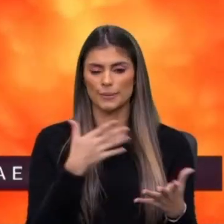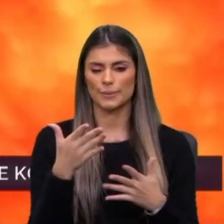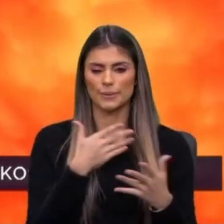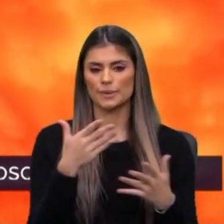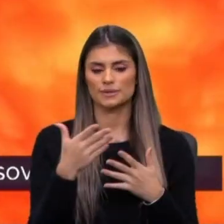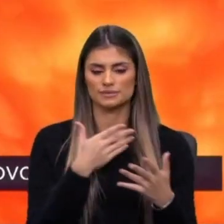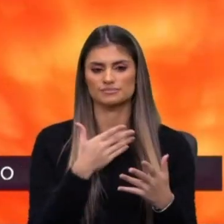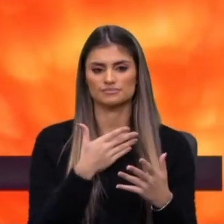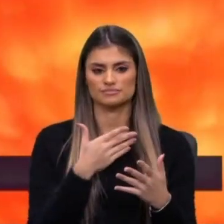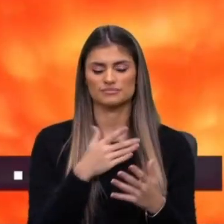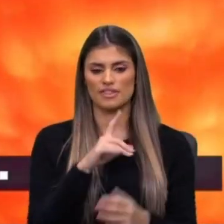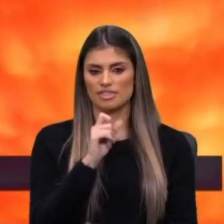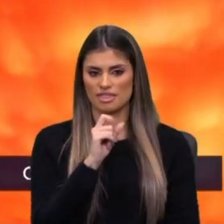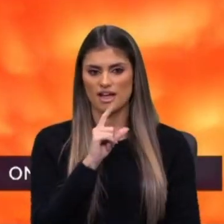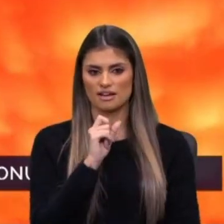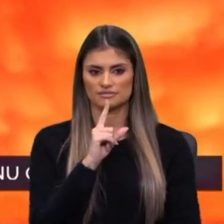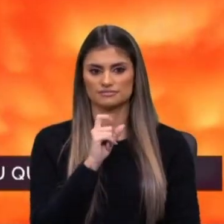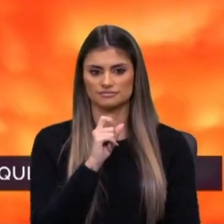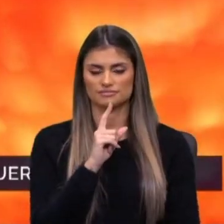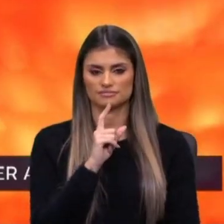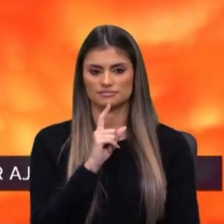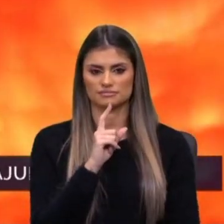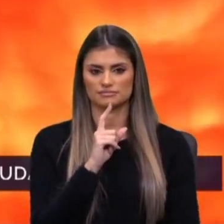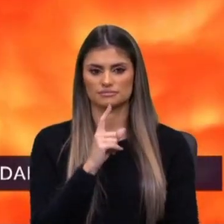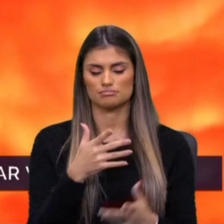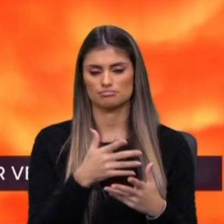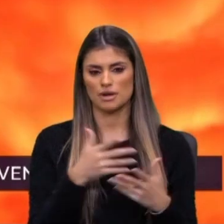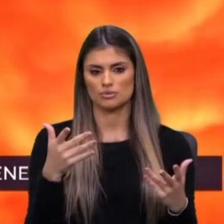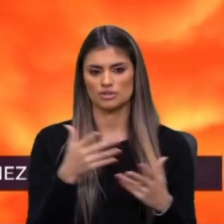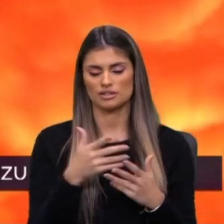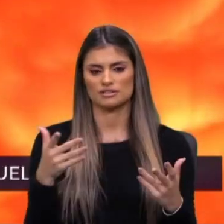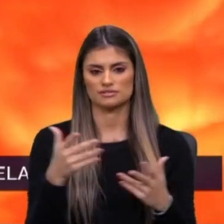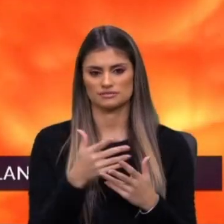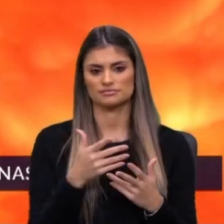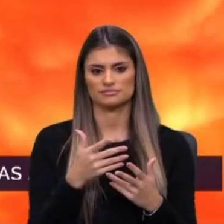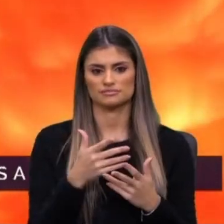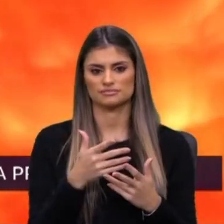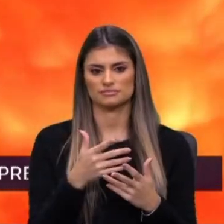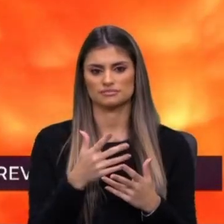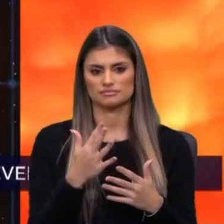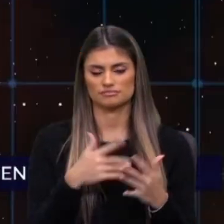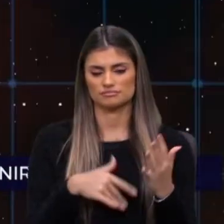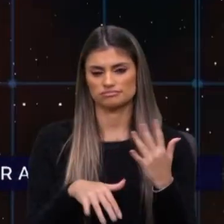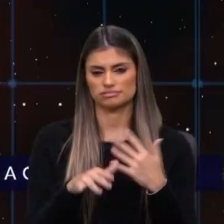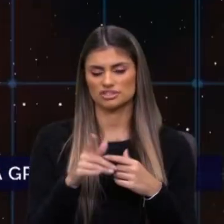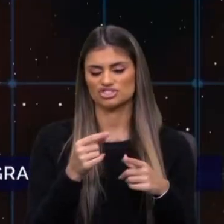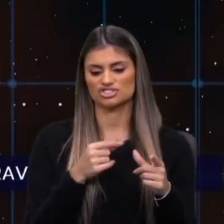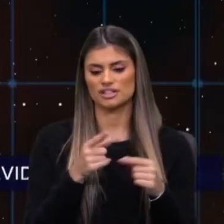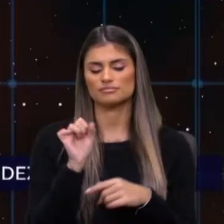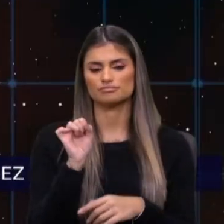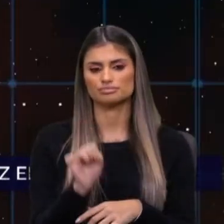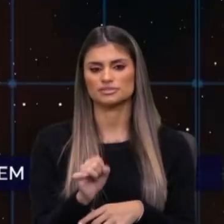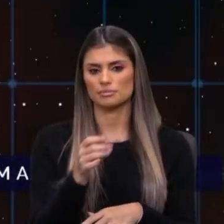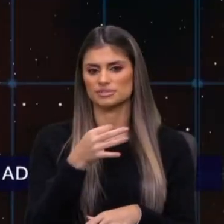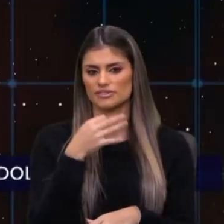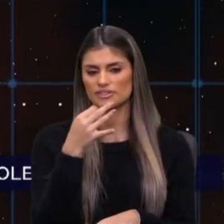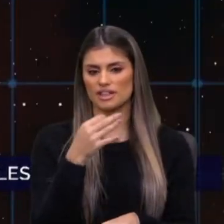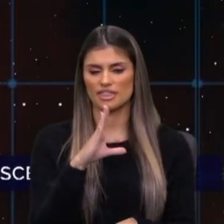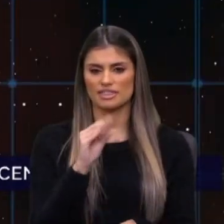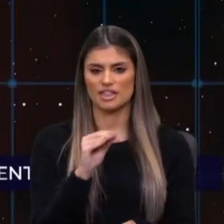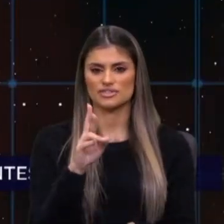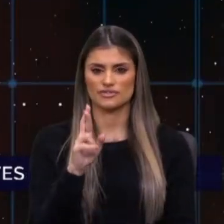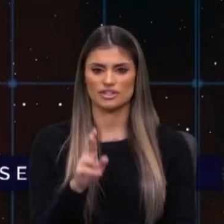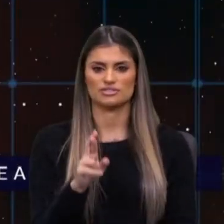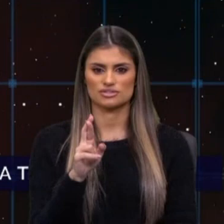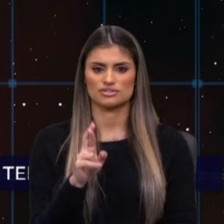que conseguem ejetar grandes quantidades da massa da própria estrela. Olha, estamos a falar de cerca de 10 vezes a